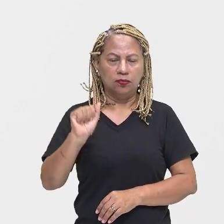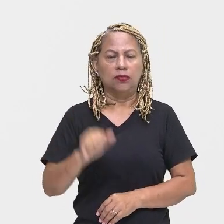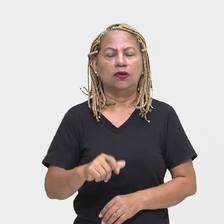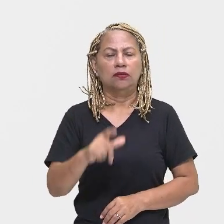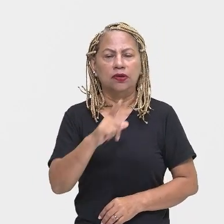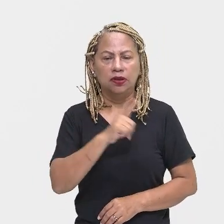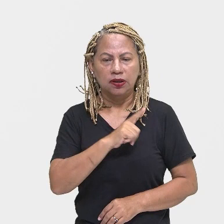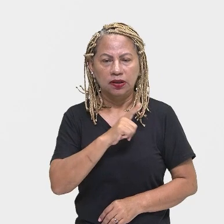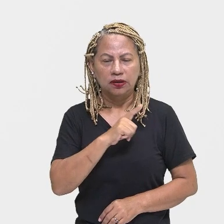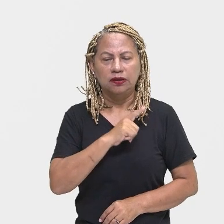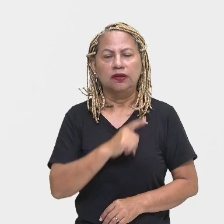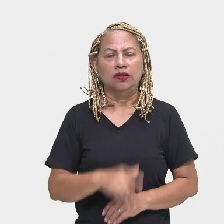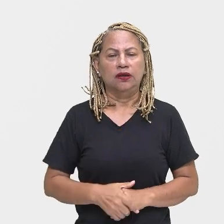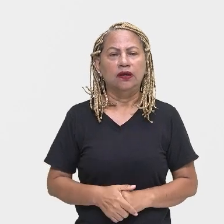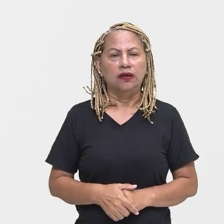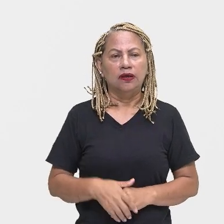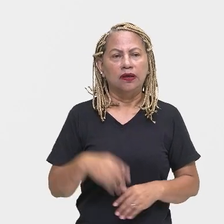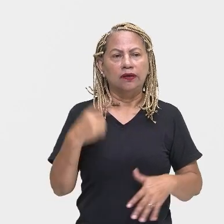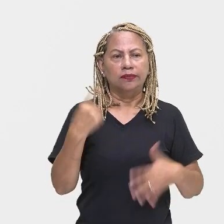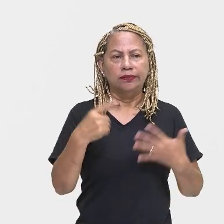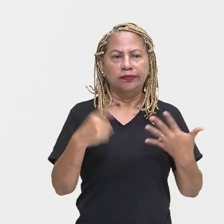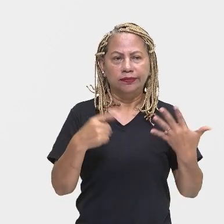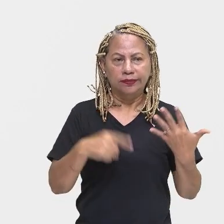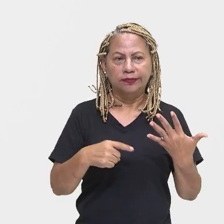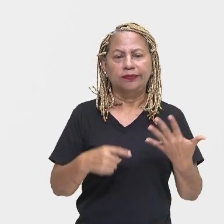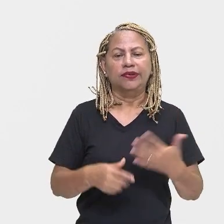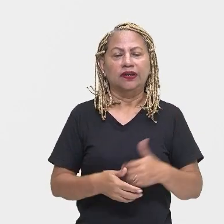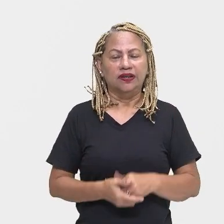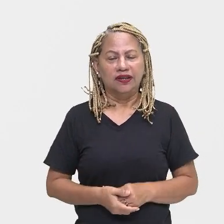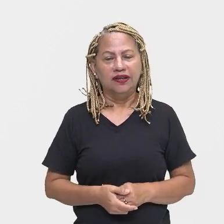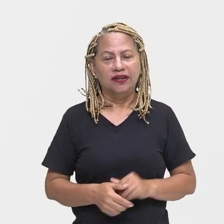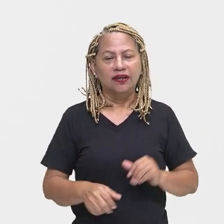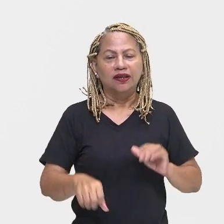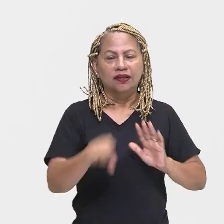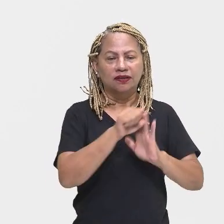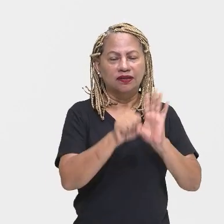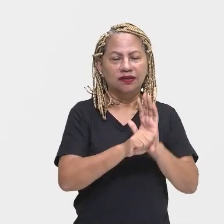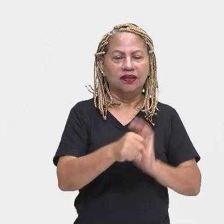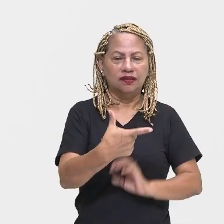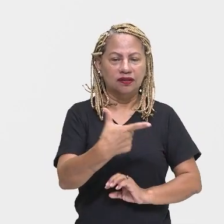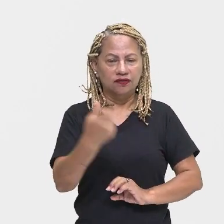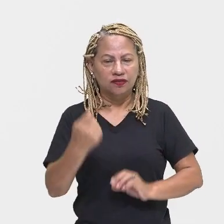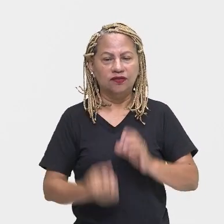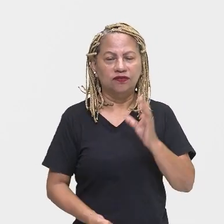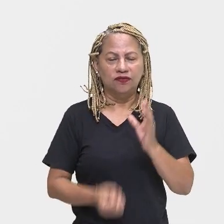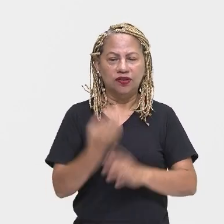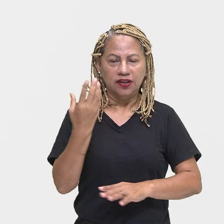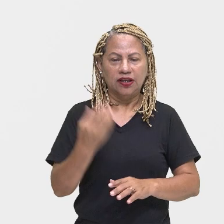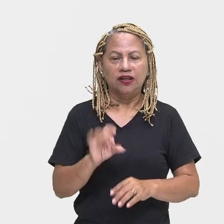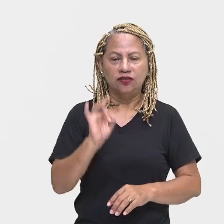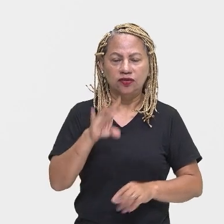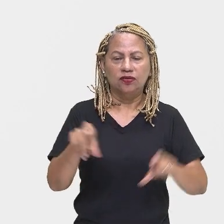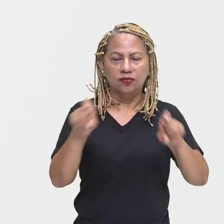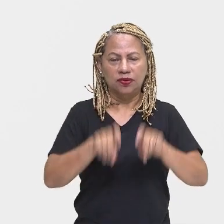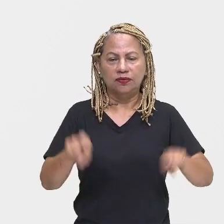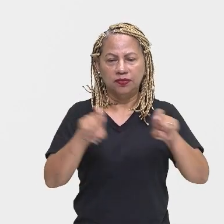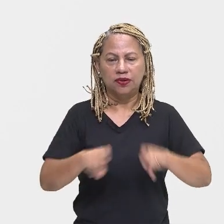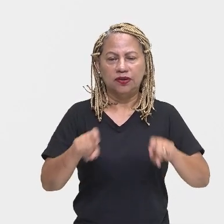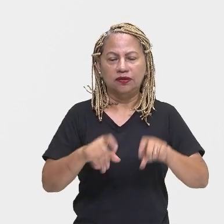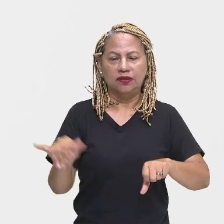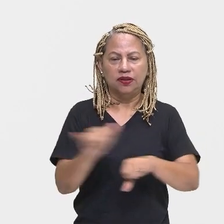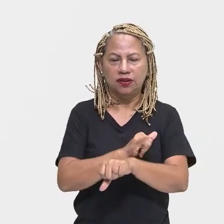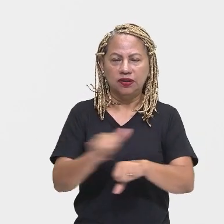existe desde o final do século XX, pois foi criado para ser jogado em computador. A